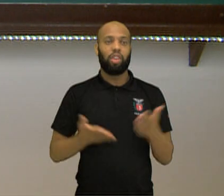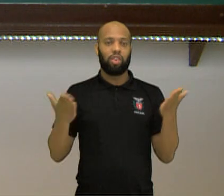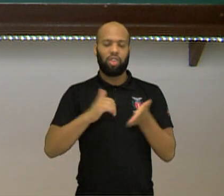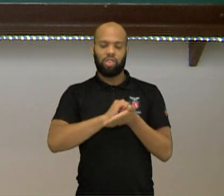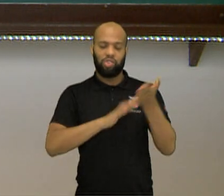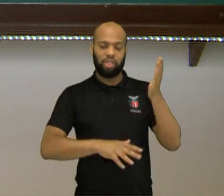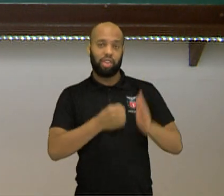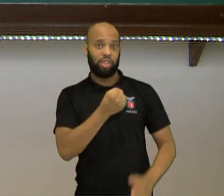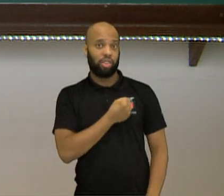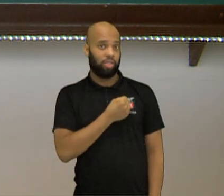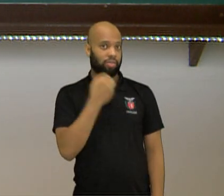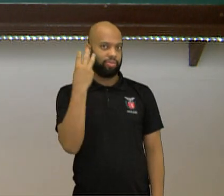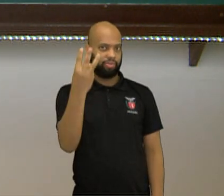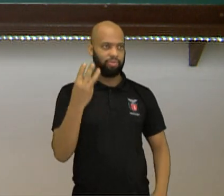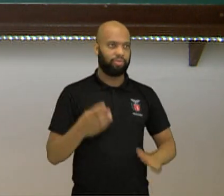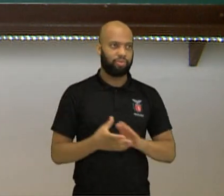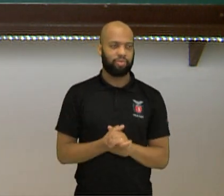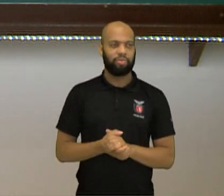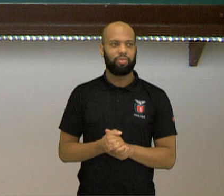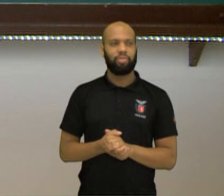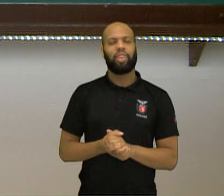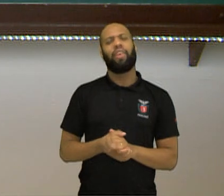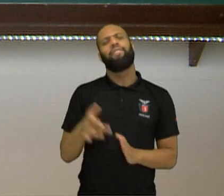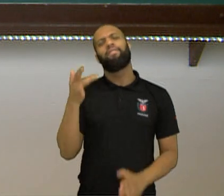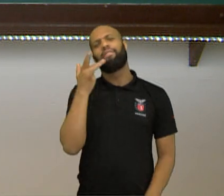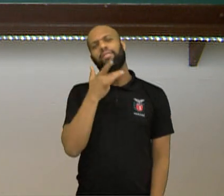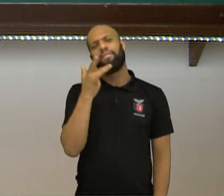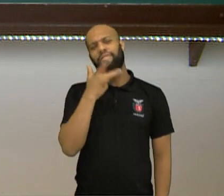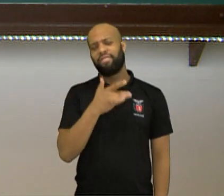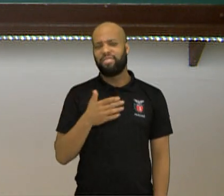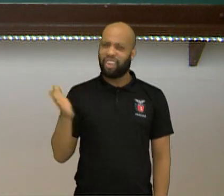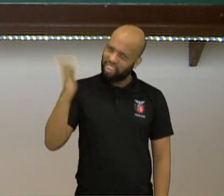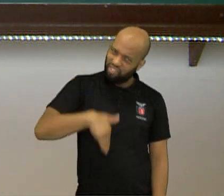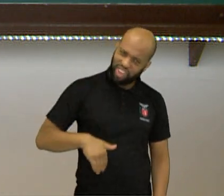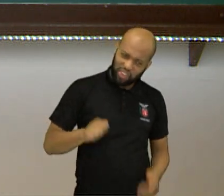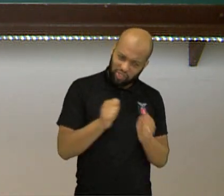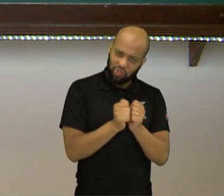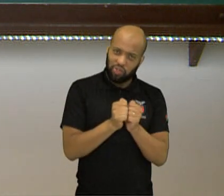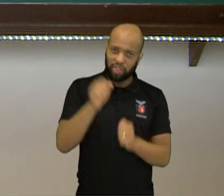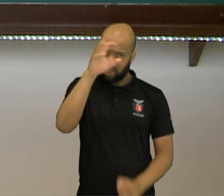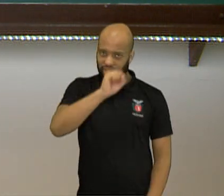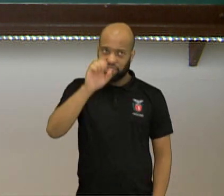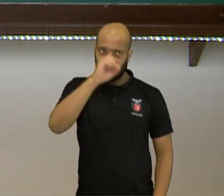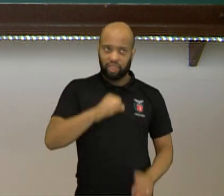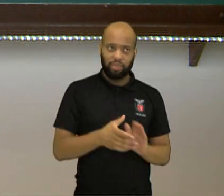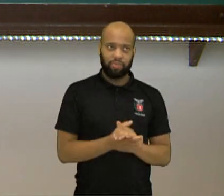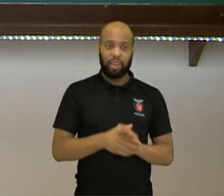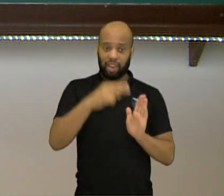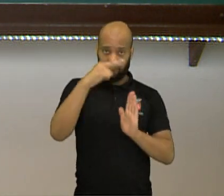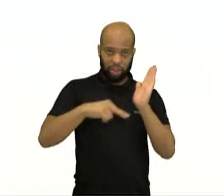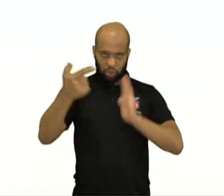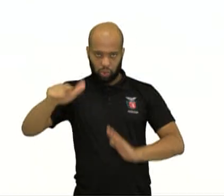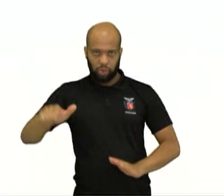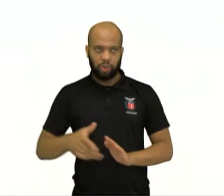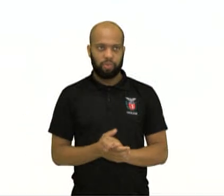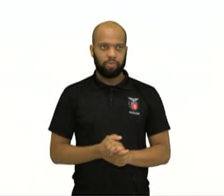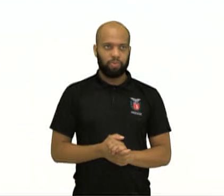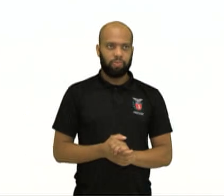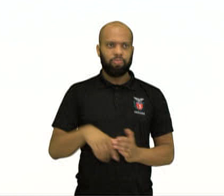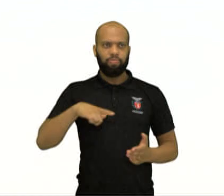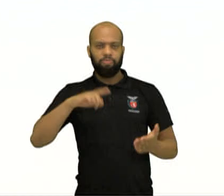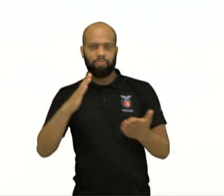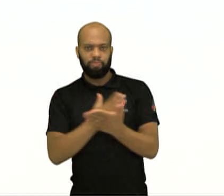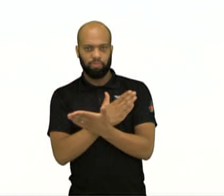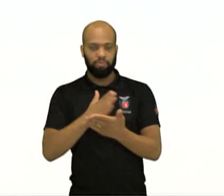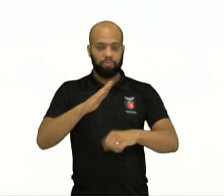Atividade 3 agora. Ai, que delícia! Vamos lá, vamos fazer, vamos aprender. Releia. Foi em algum